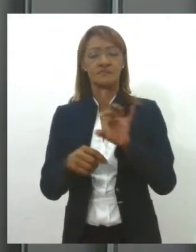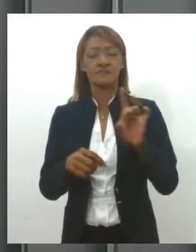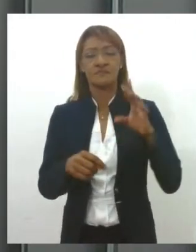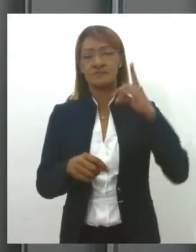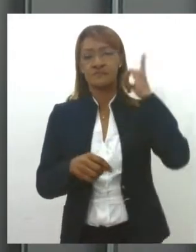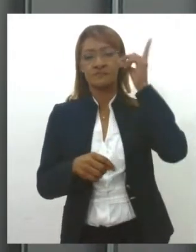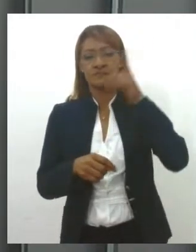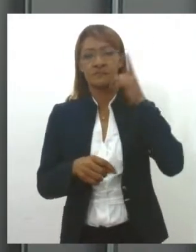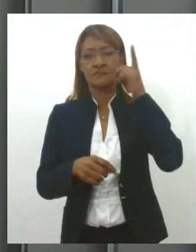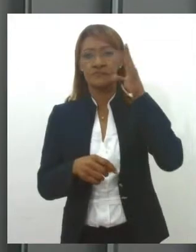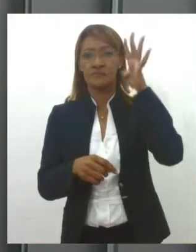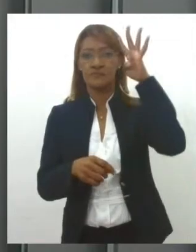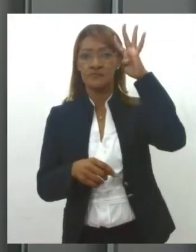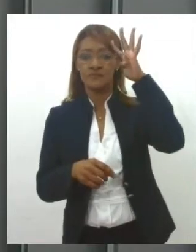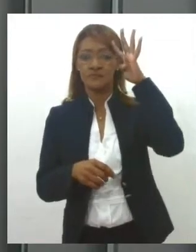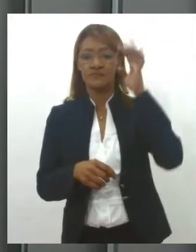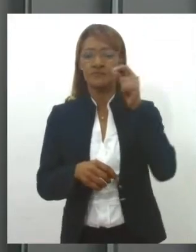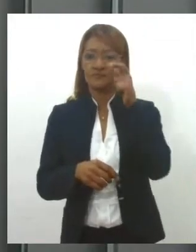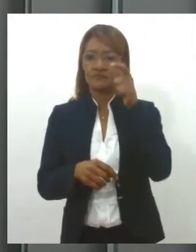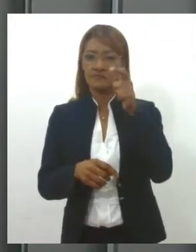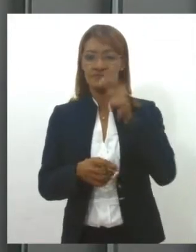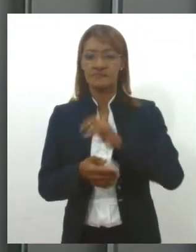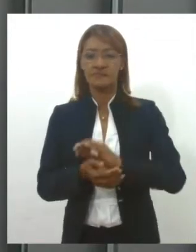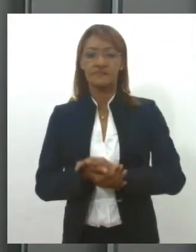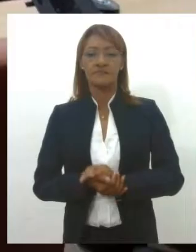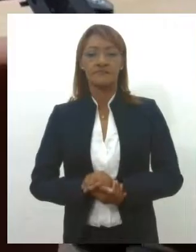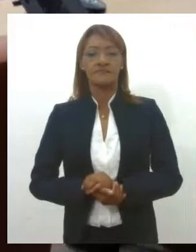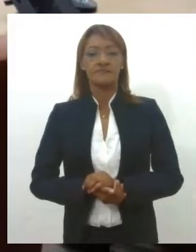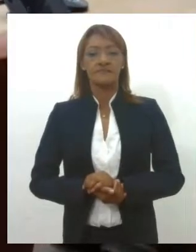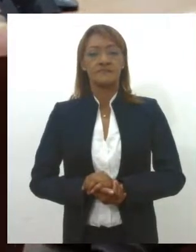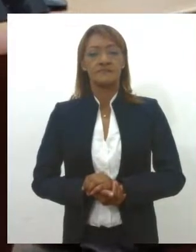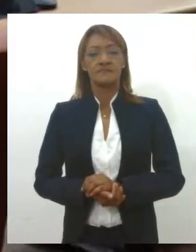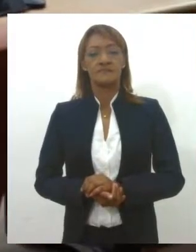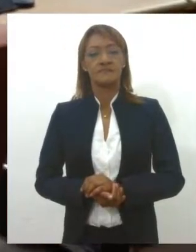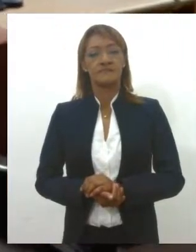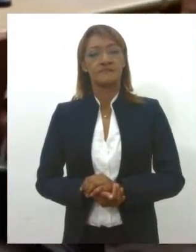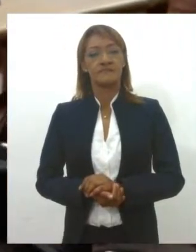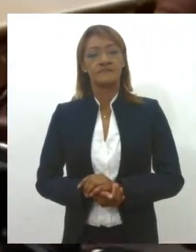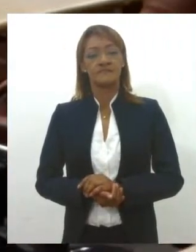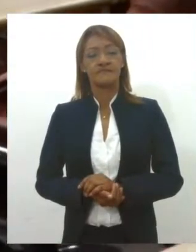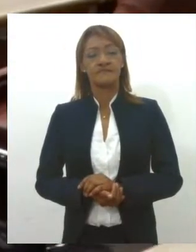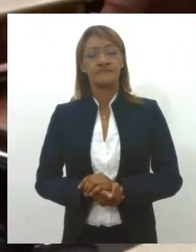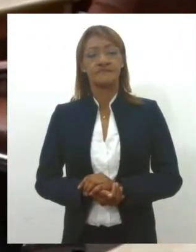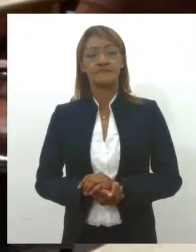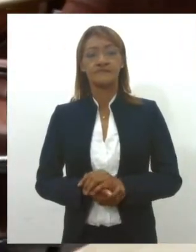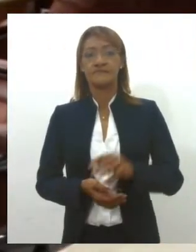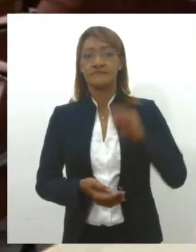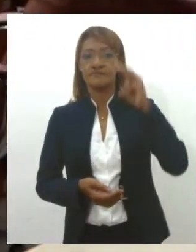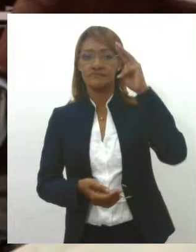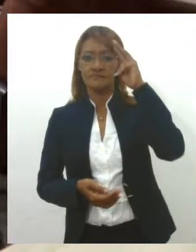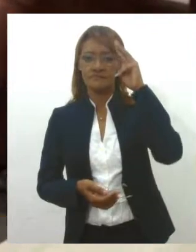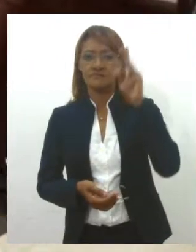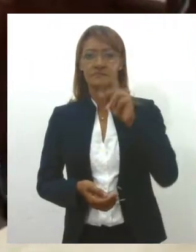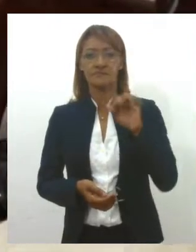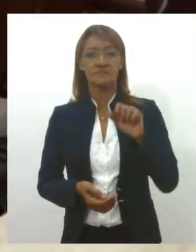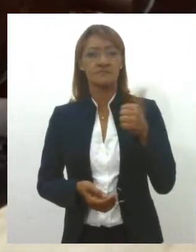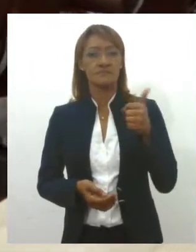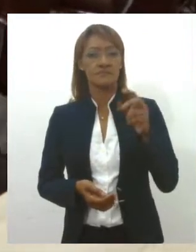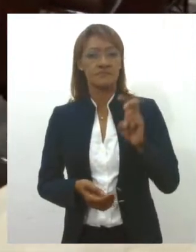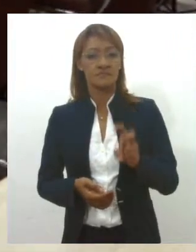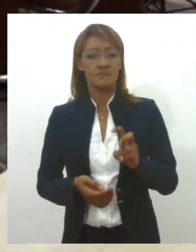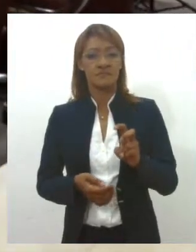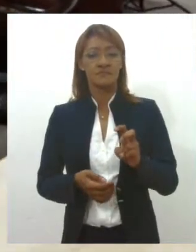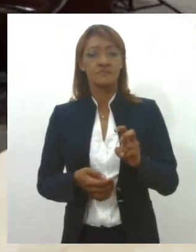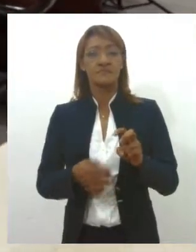na sessão desta quarta-feira acompanhe e nesta terça-feira dia 15 o movimento